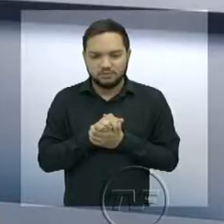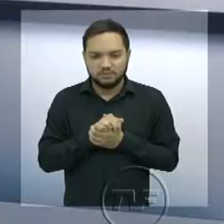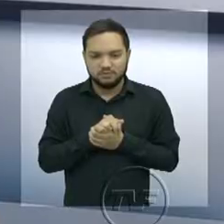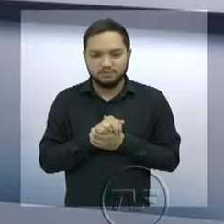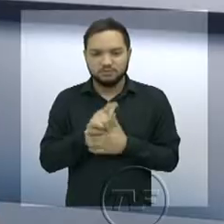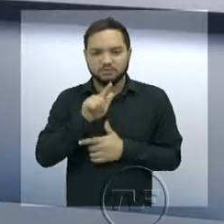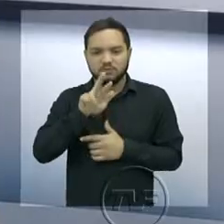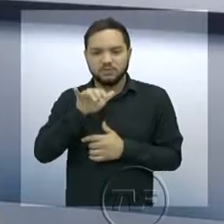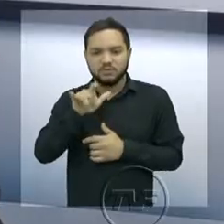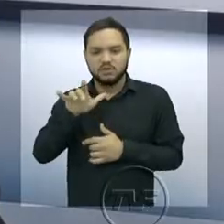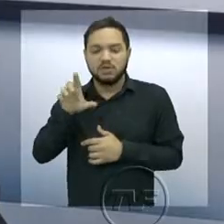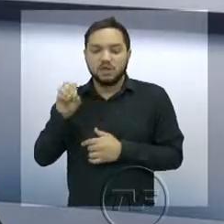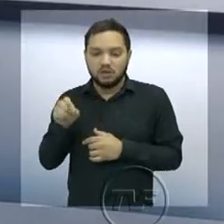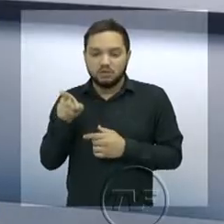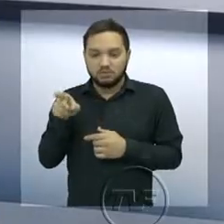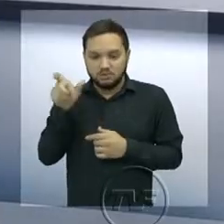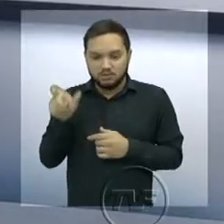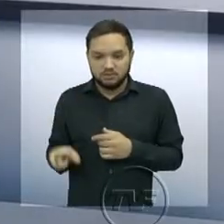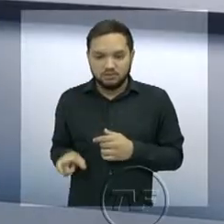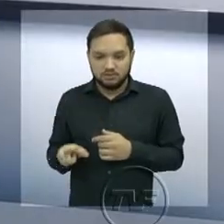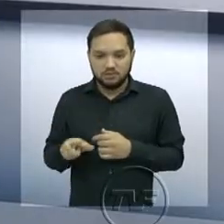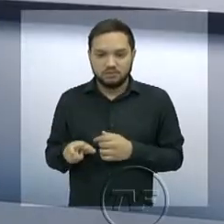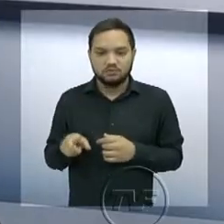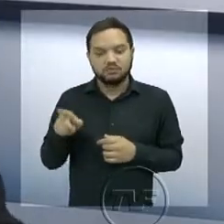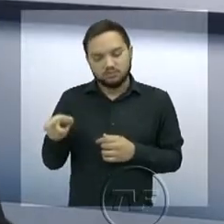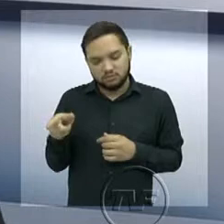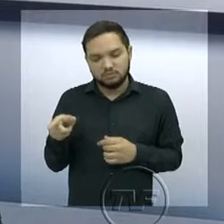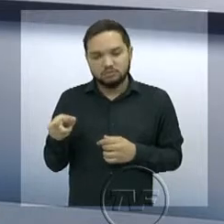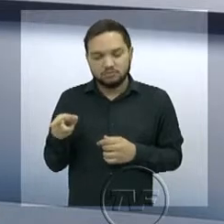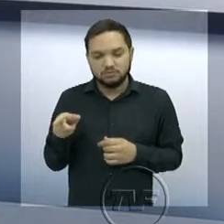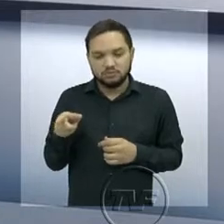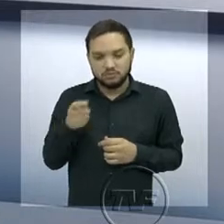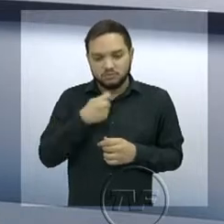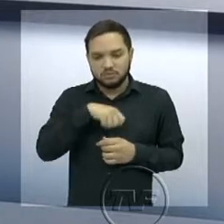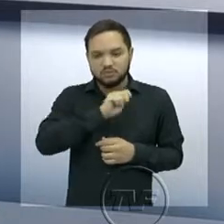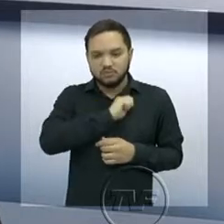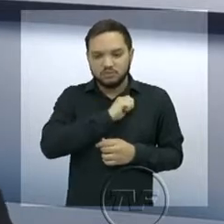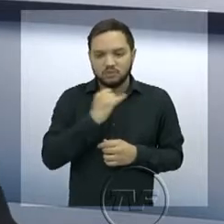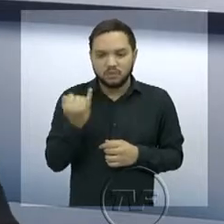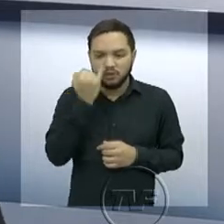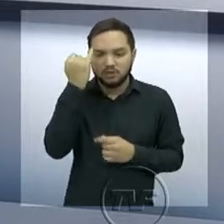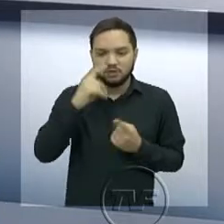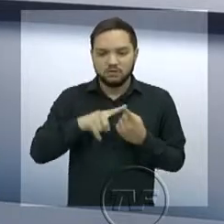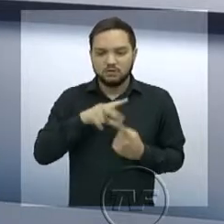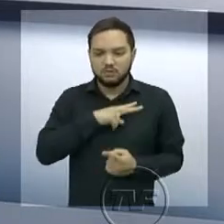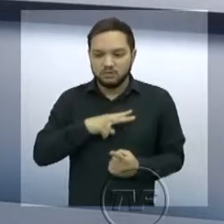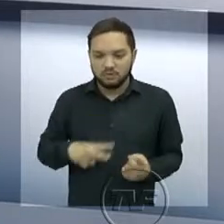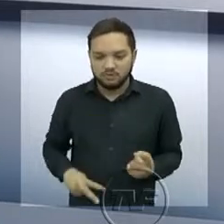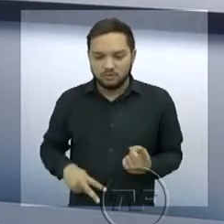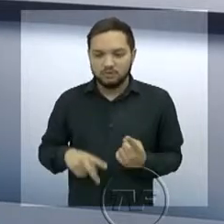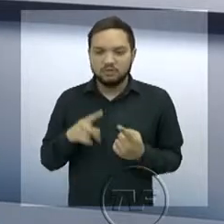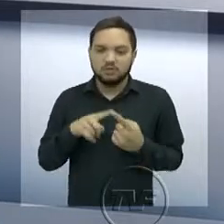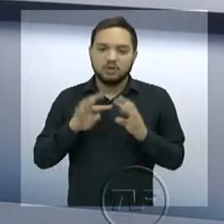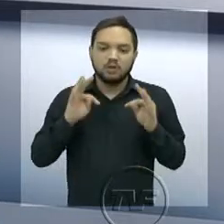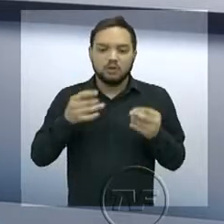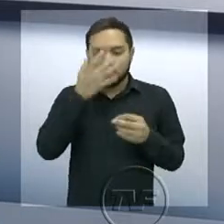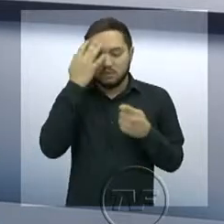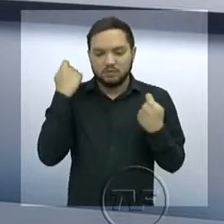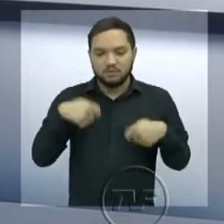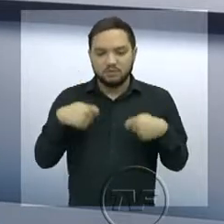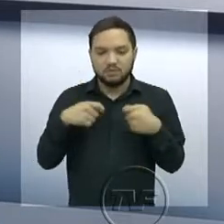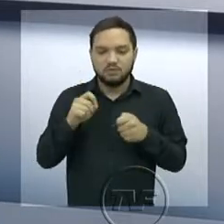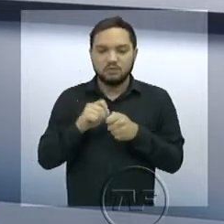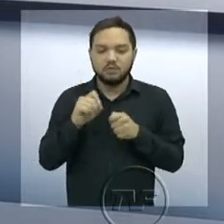Luiz Cláudio Ferreira Barbosa, é uma atitude importante do legislador, mas toda a sociedade precisa ter